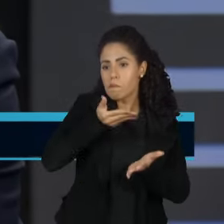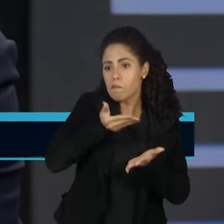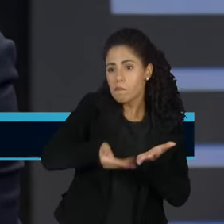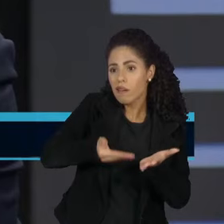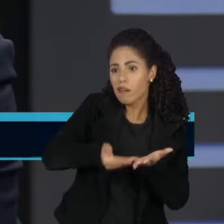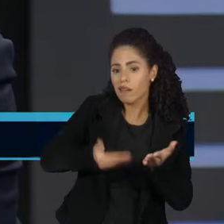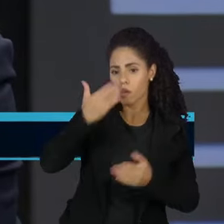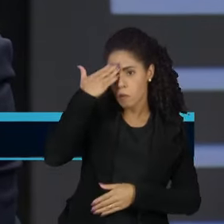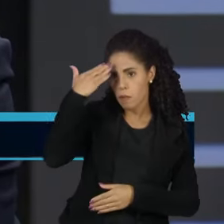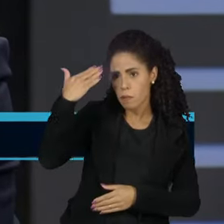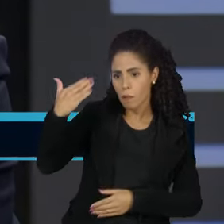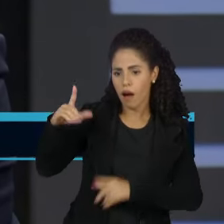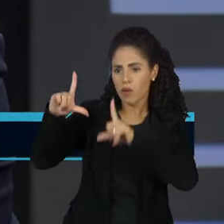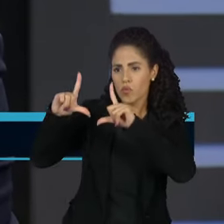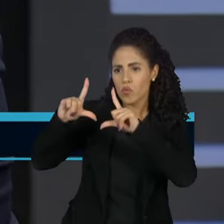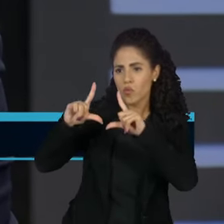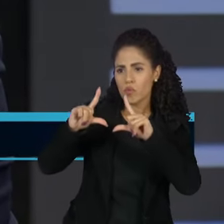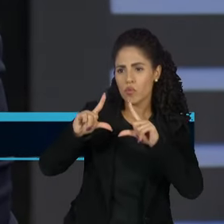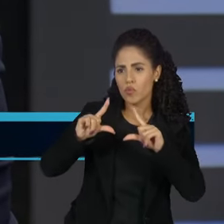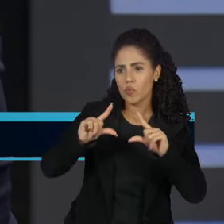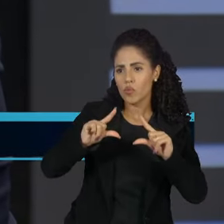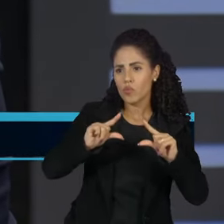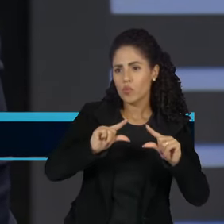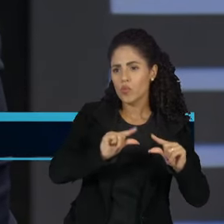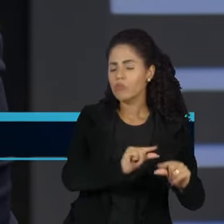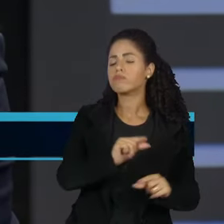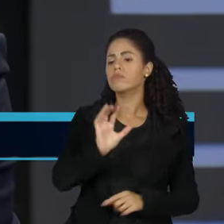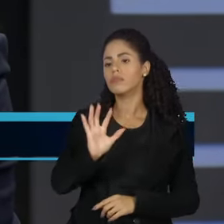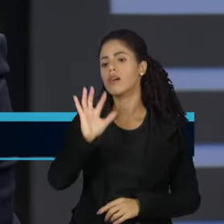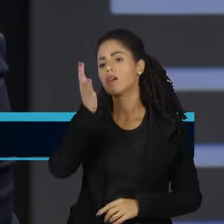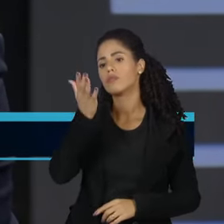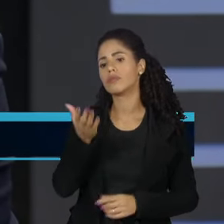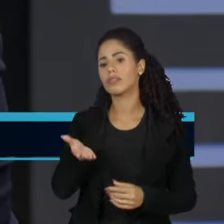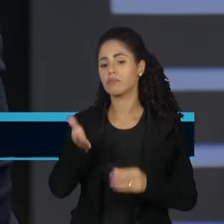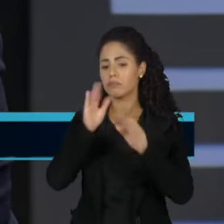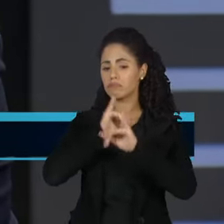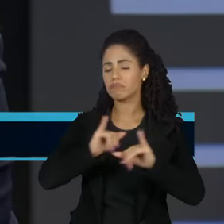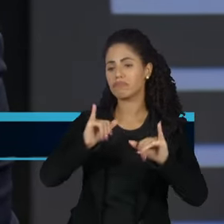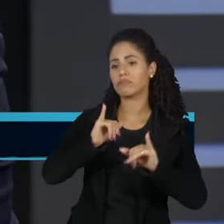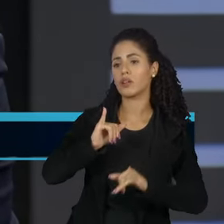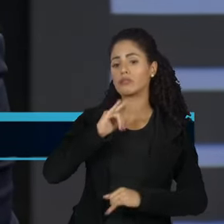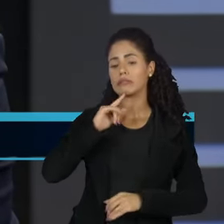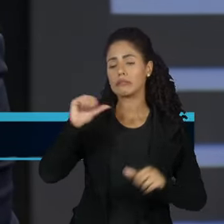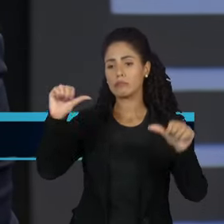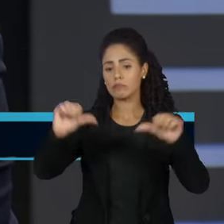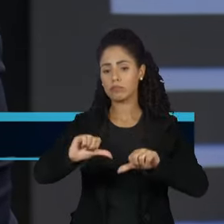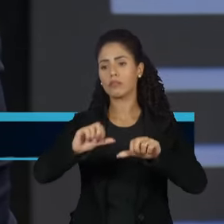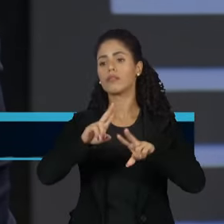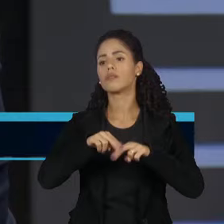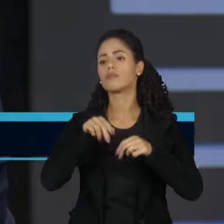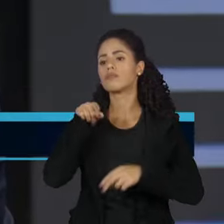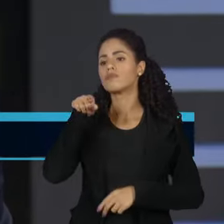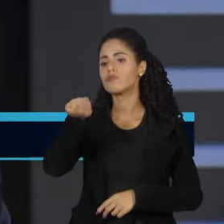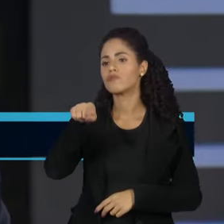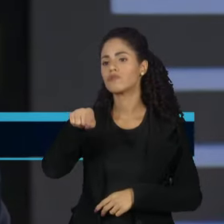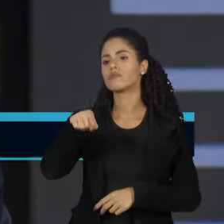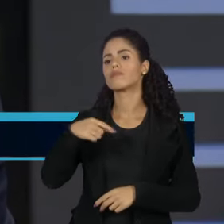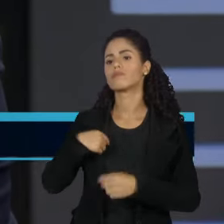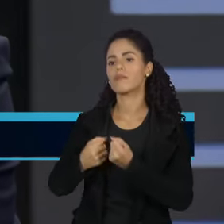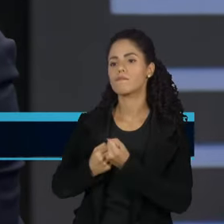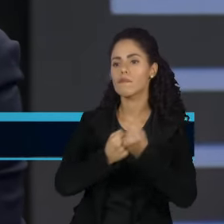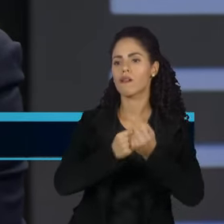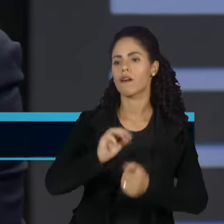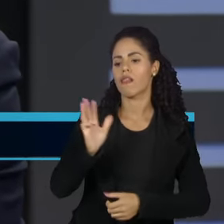os pontos onde o governo mais recebe essa má notícia da popularidade é justamente no apoio a Lula